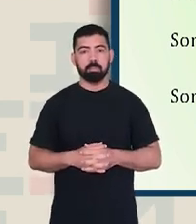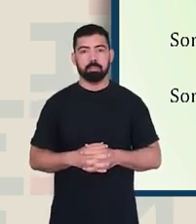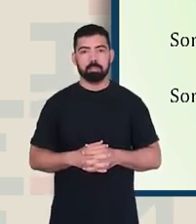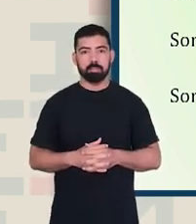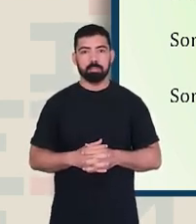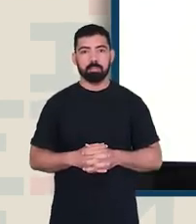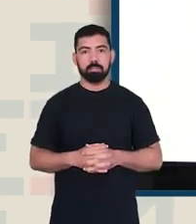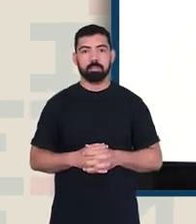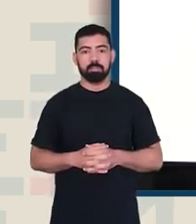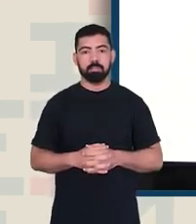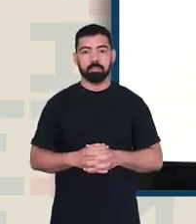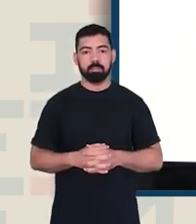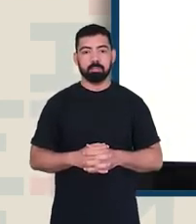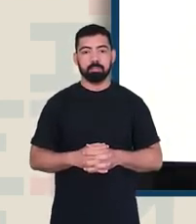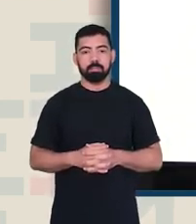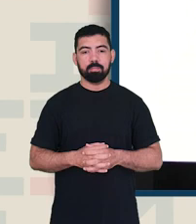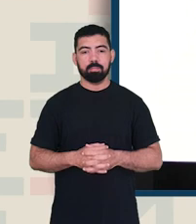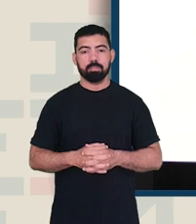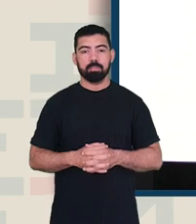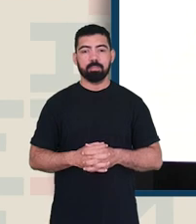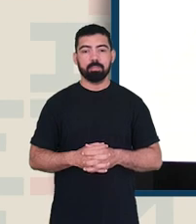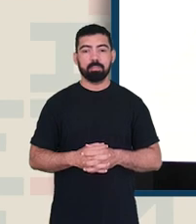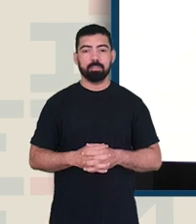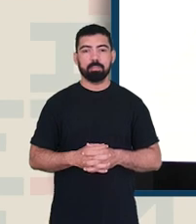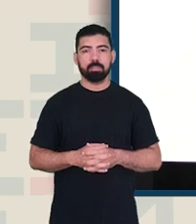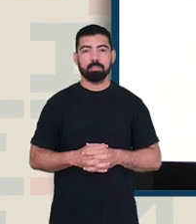Money. Good morning.